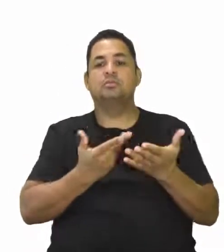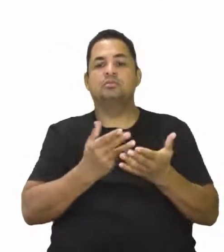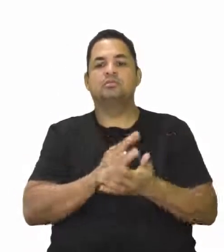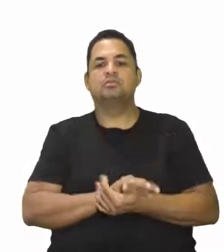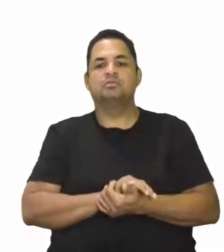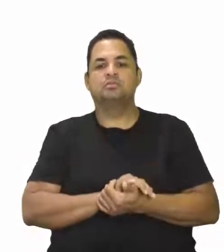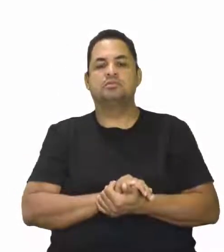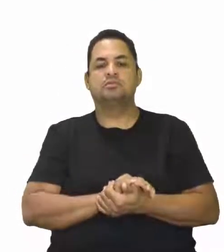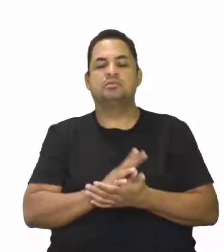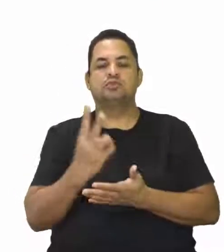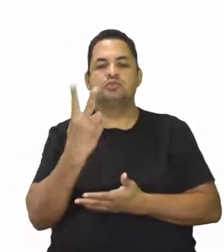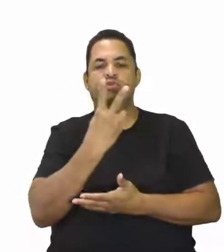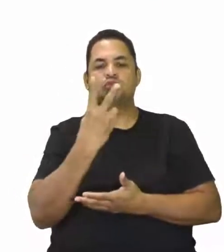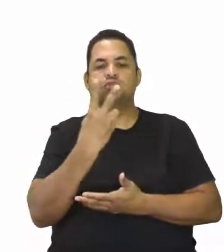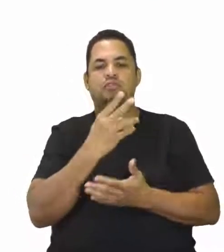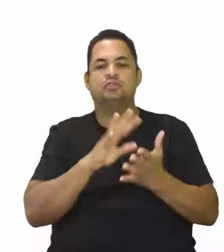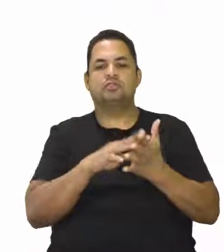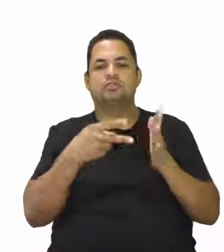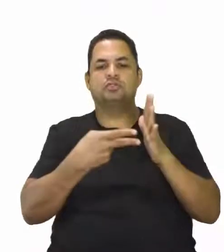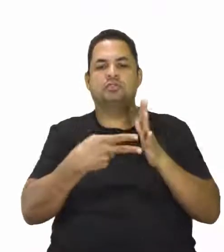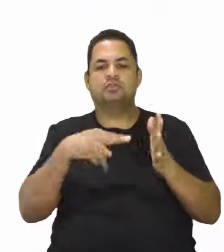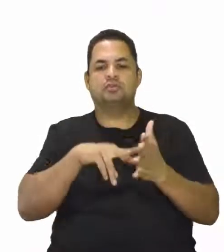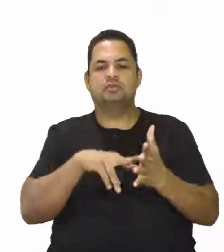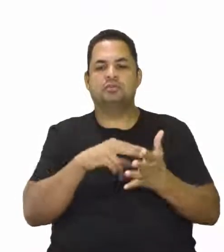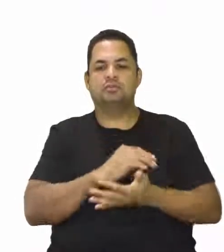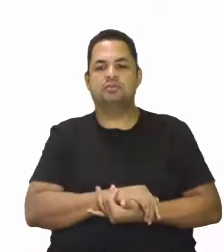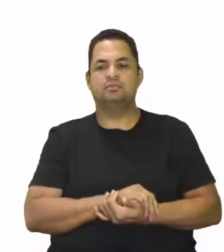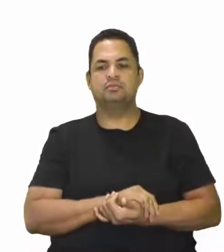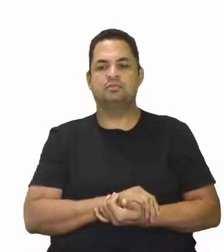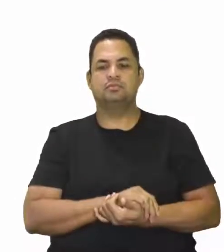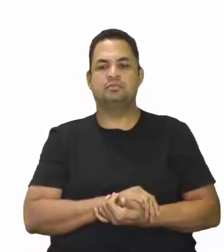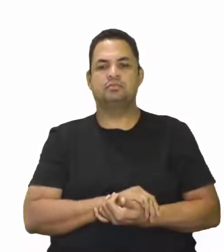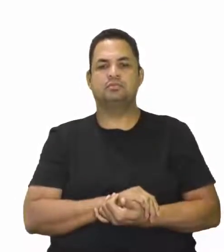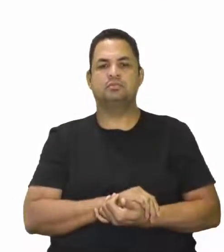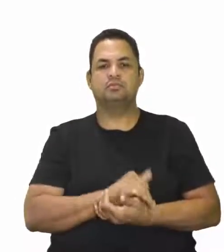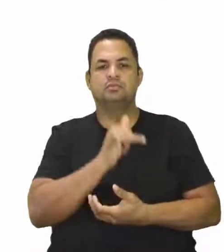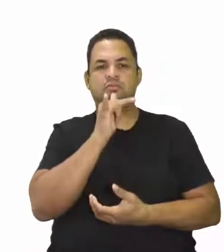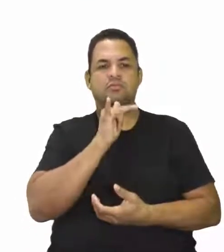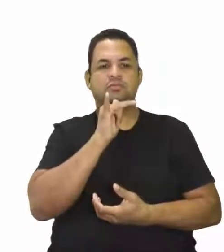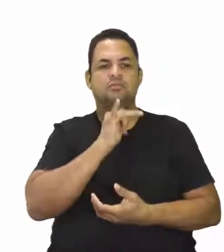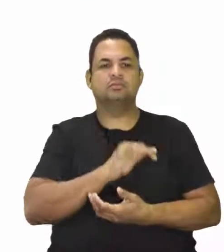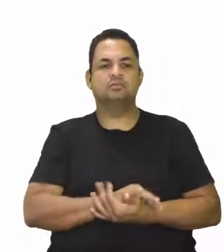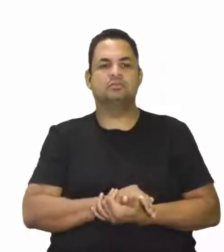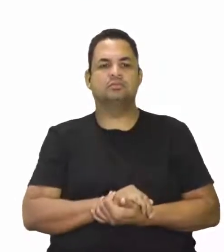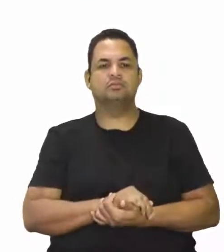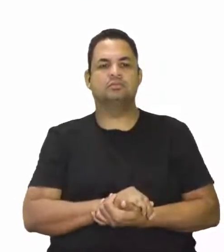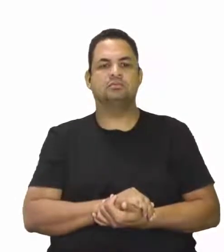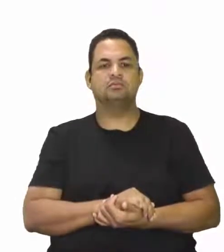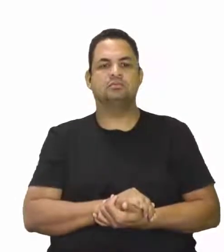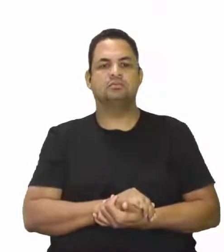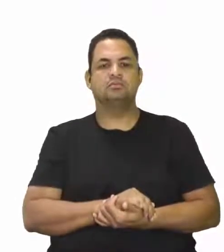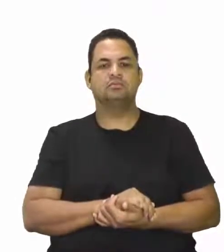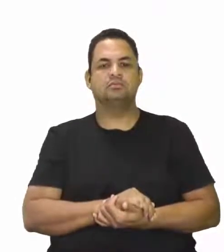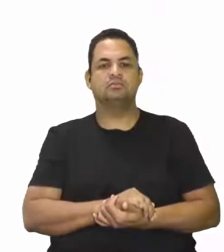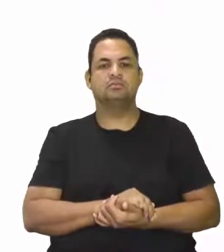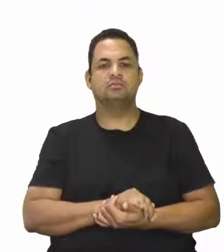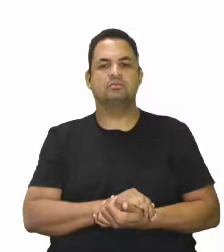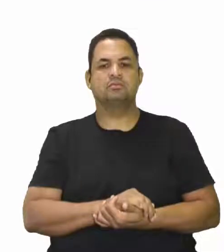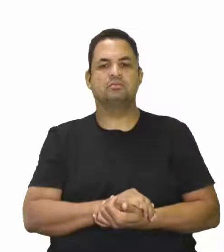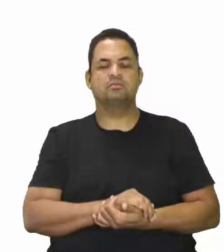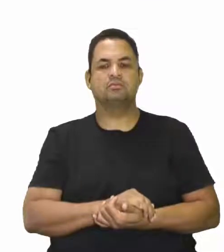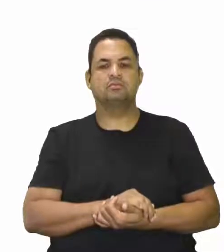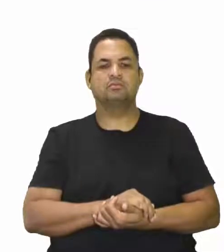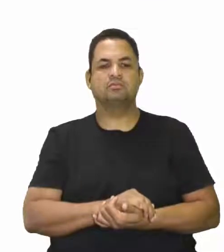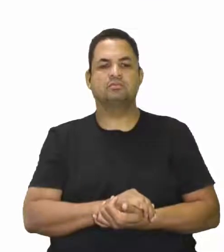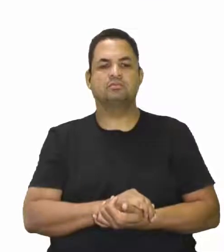linguagem do duplo sentido. Vamos ao nosso exemplo. Camarero, camarero, há uma mosca